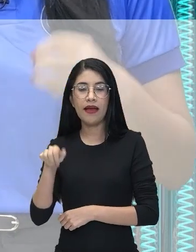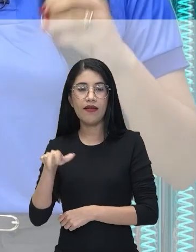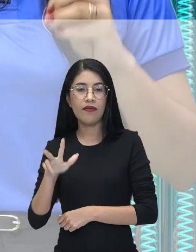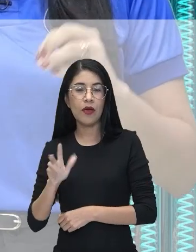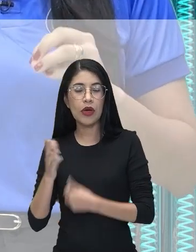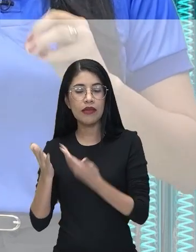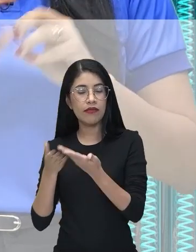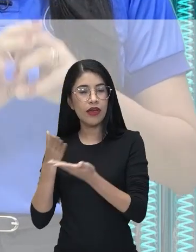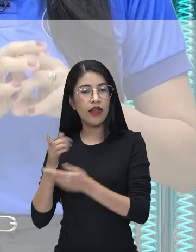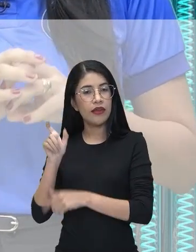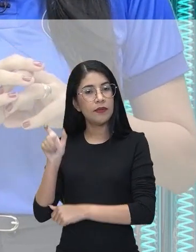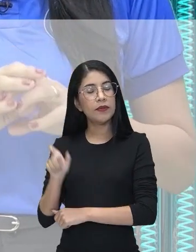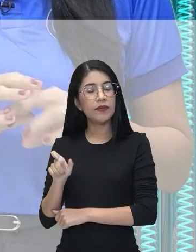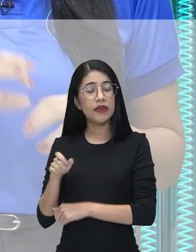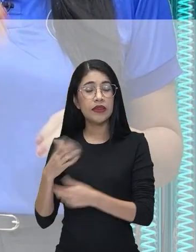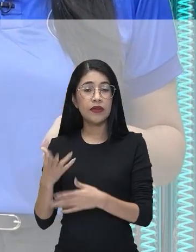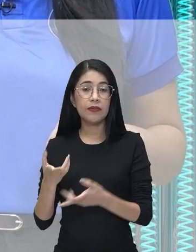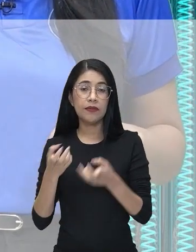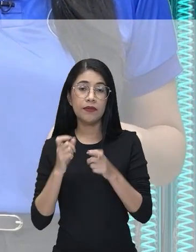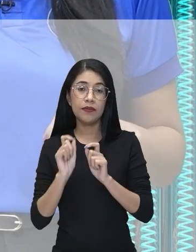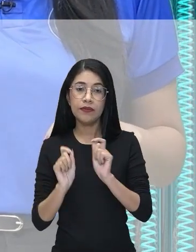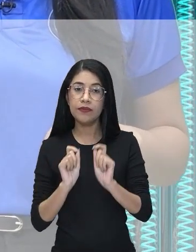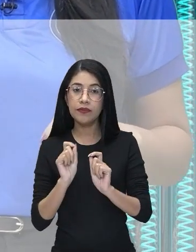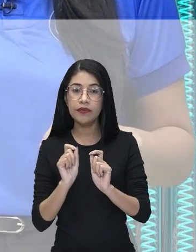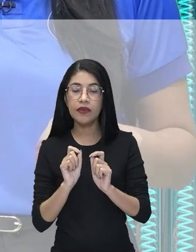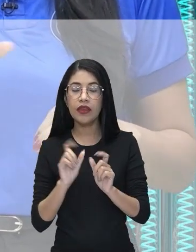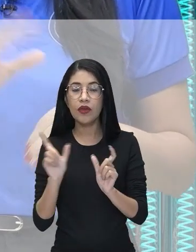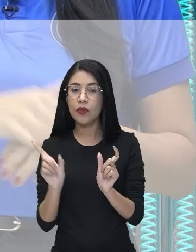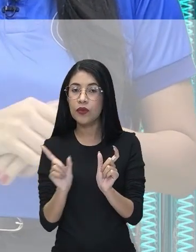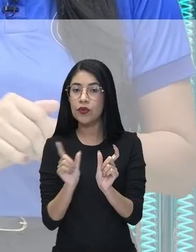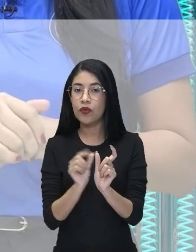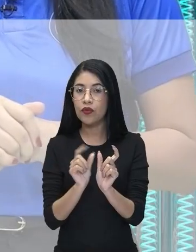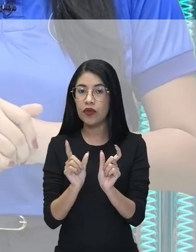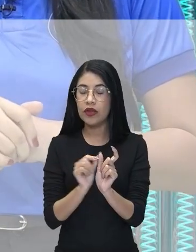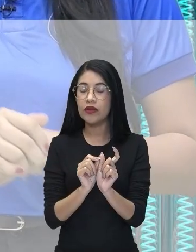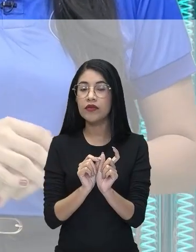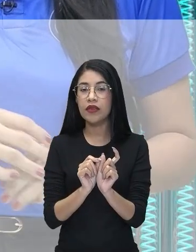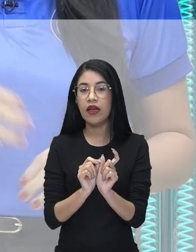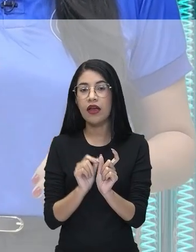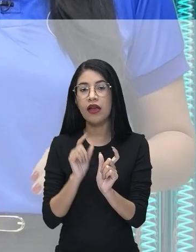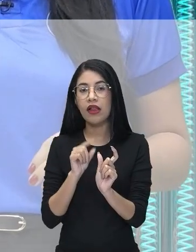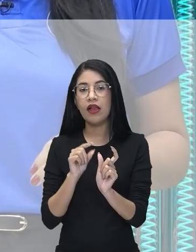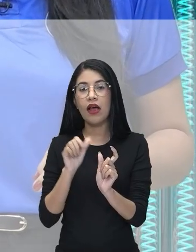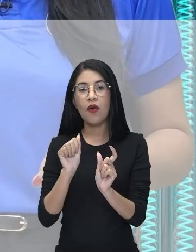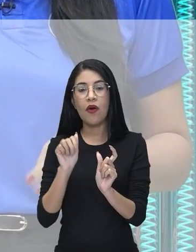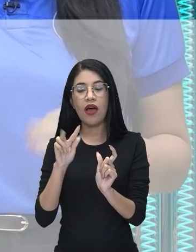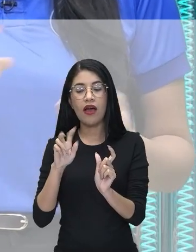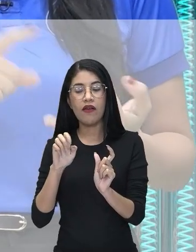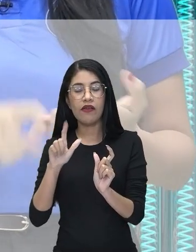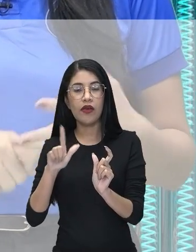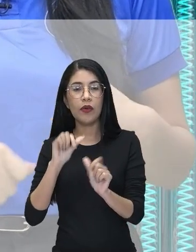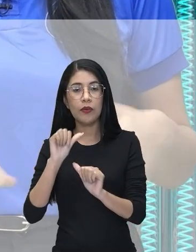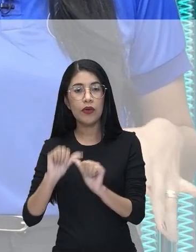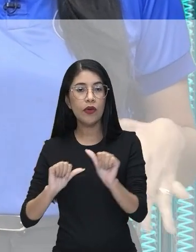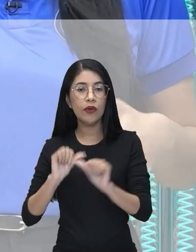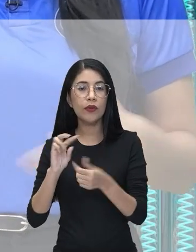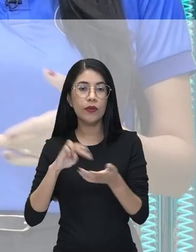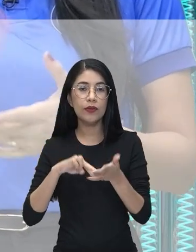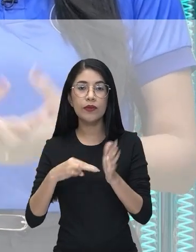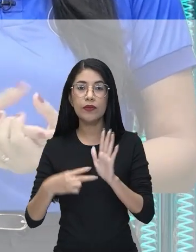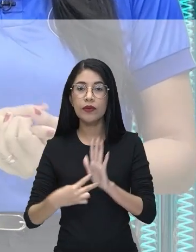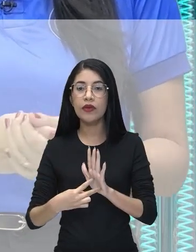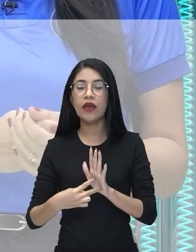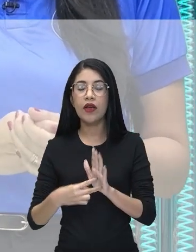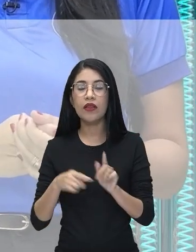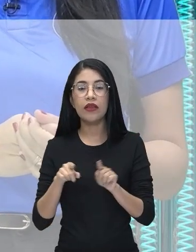alguém. Então, observem que um sufixo foi acrescentado aí na palavra e a palavra mudou de significado,